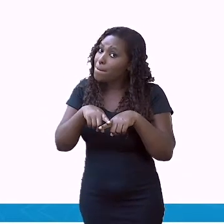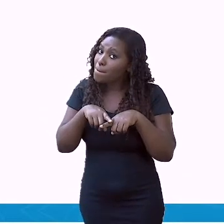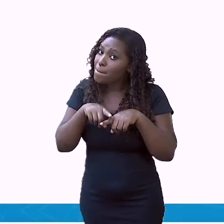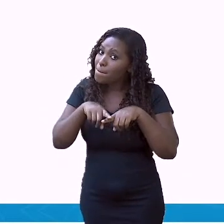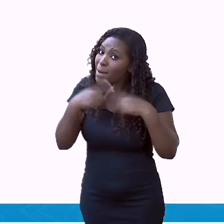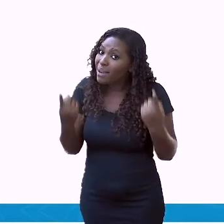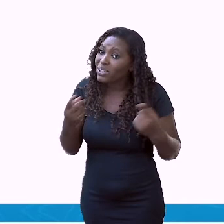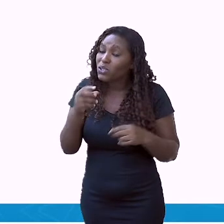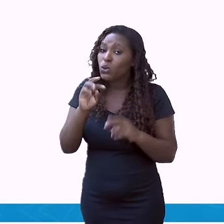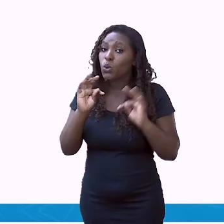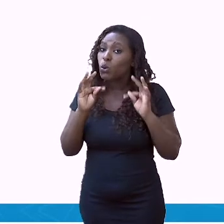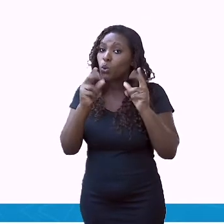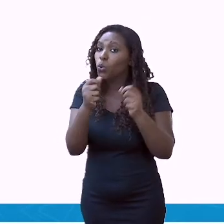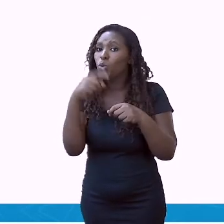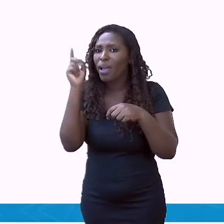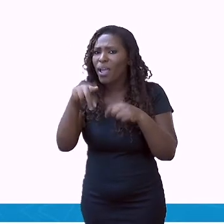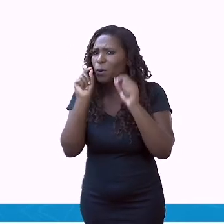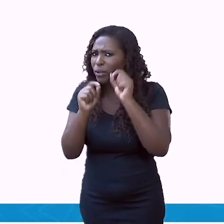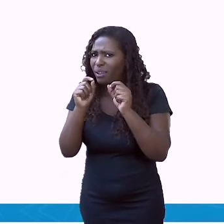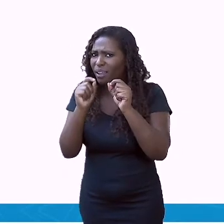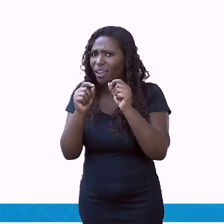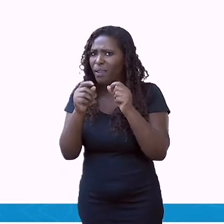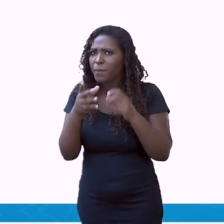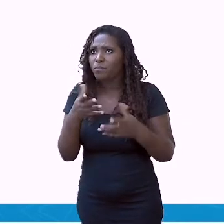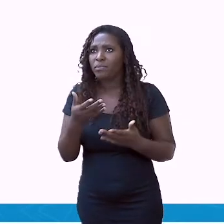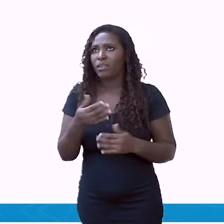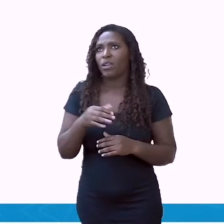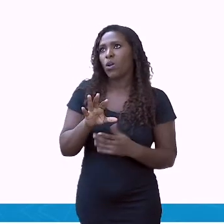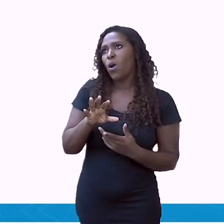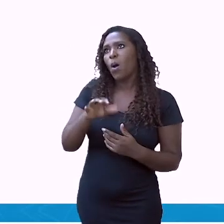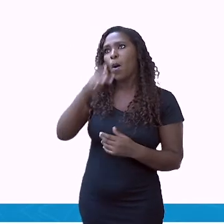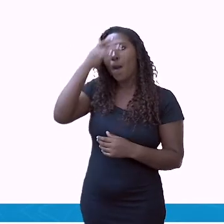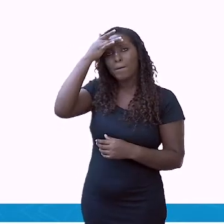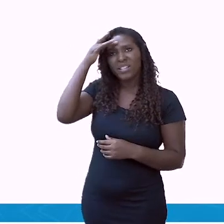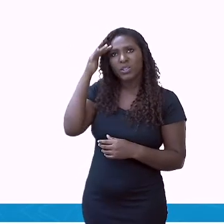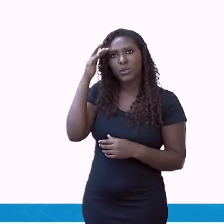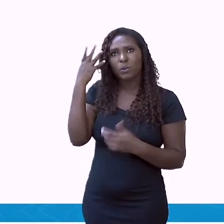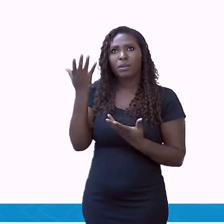nós precisamos aprender. O mundo globalizado tem as suas